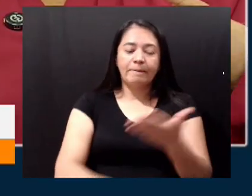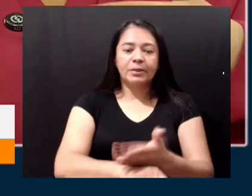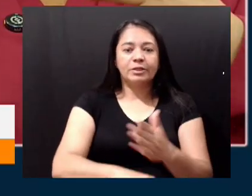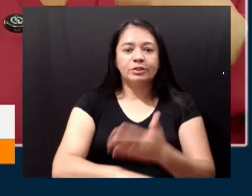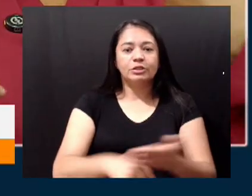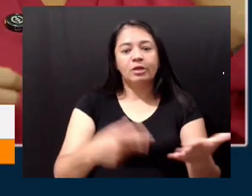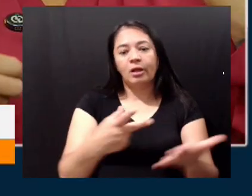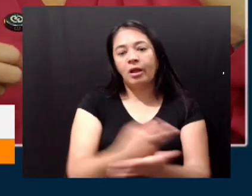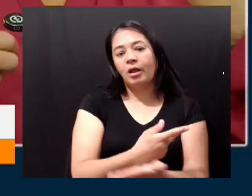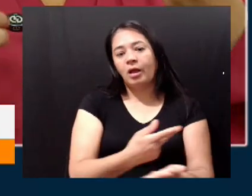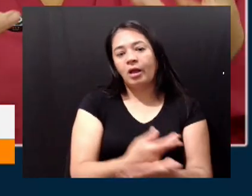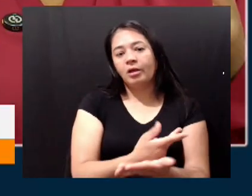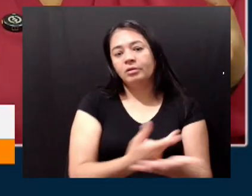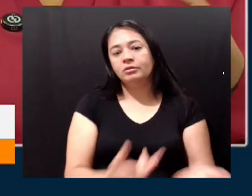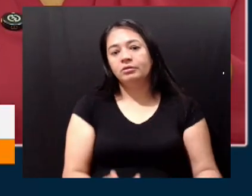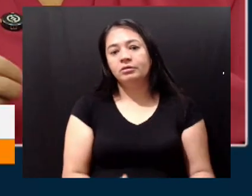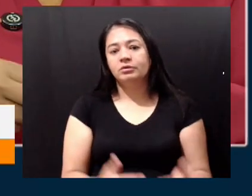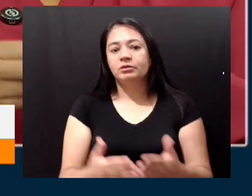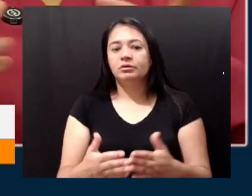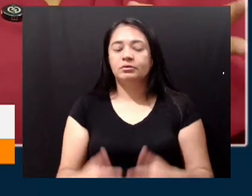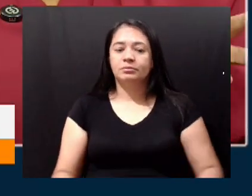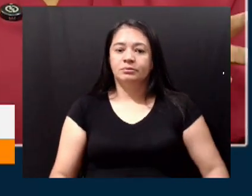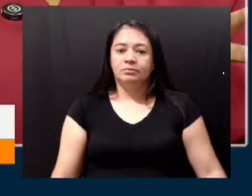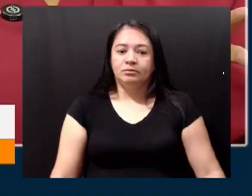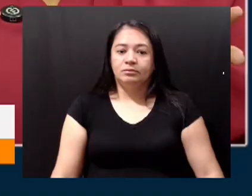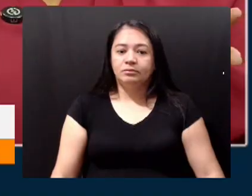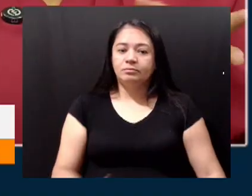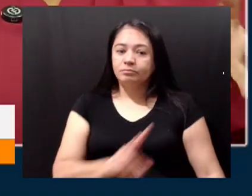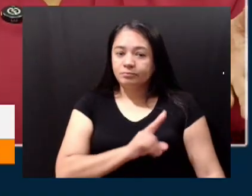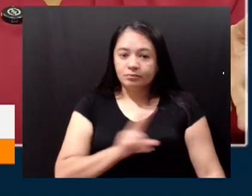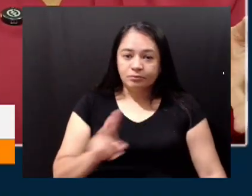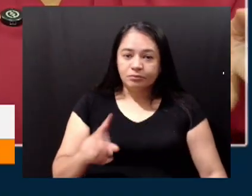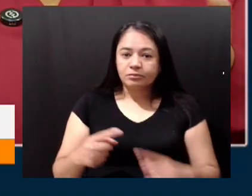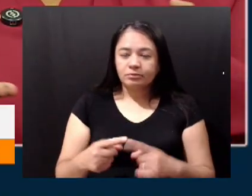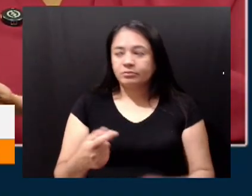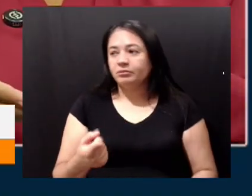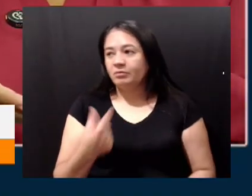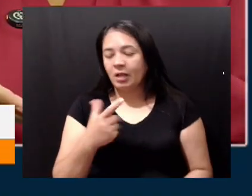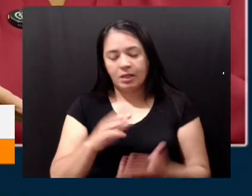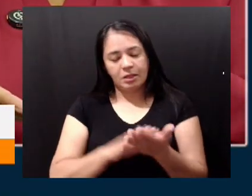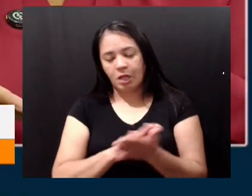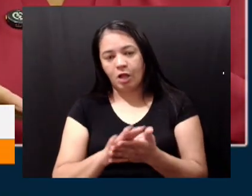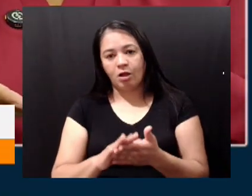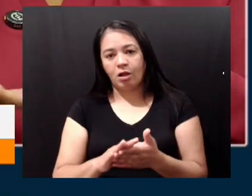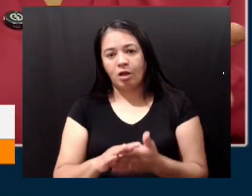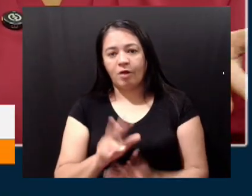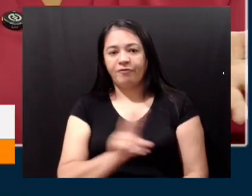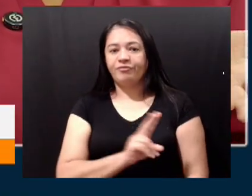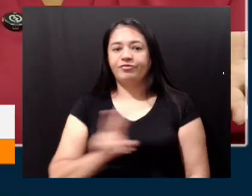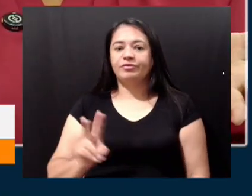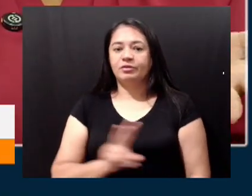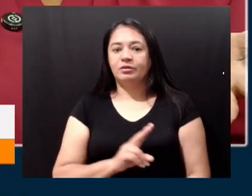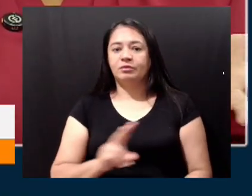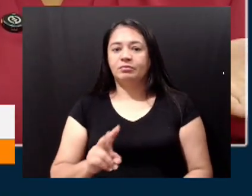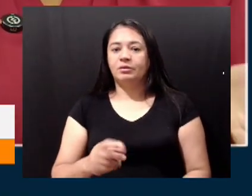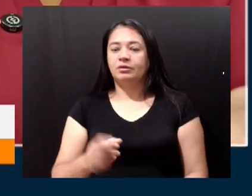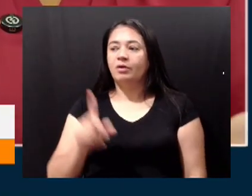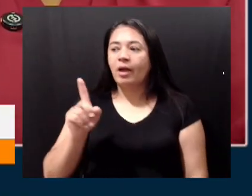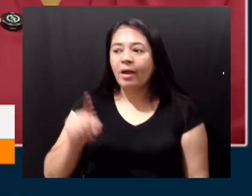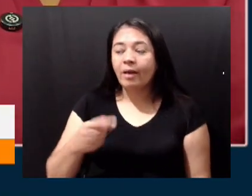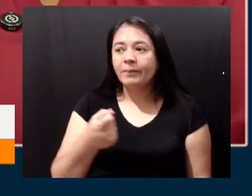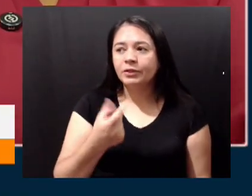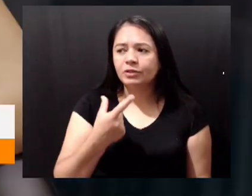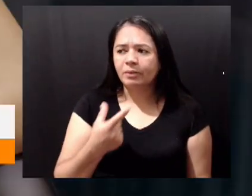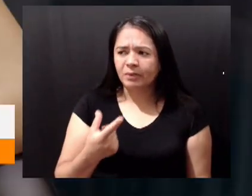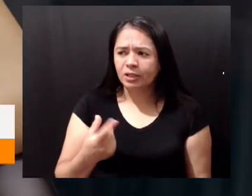essa soroterapia, a vitamina, porque não estou tomando remédio. Vitamina é considerado um medicamento? Como é que é? Explica pra